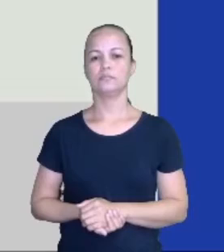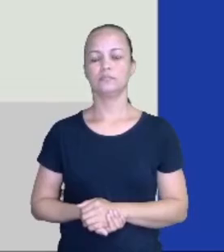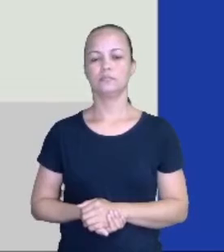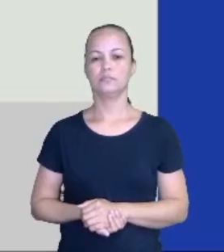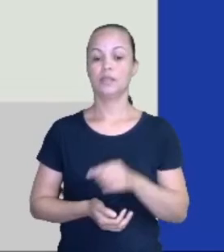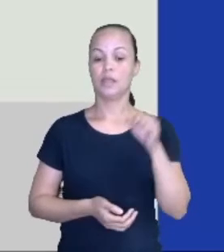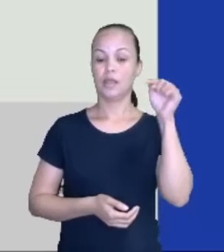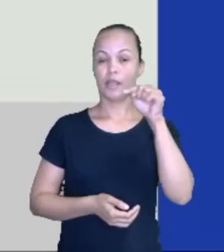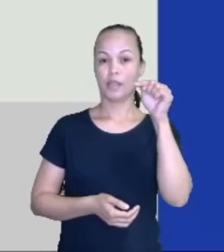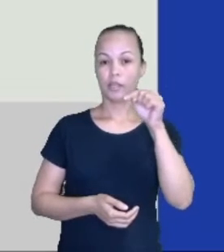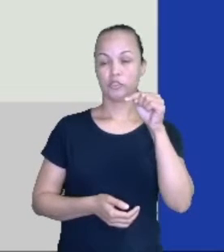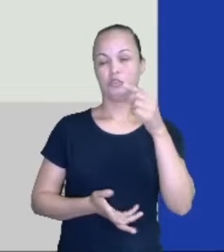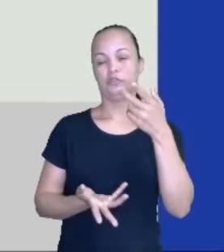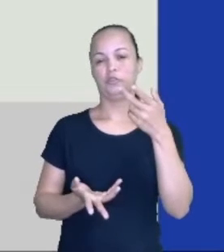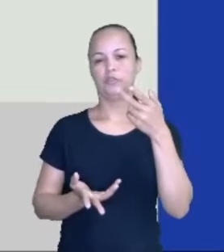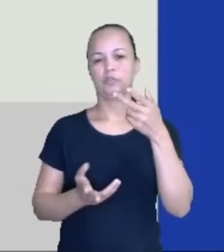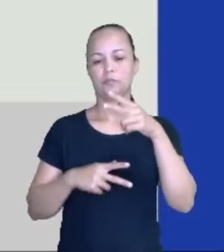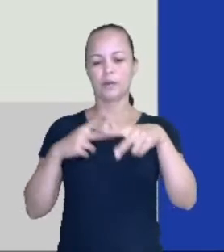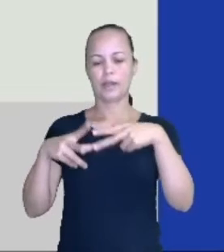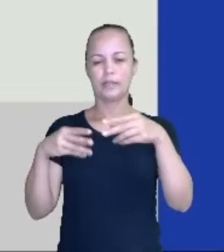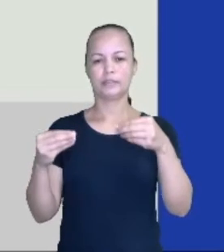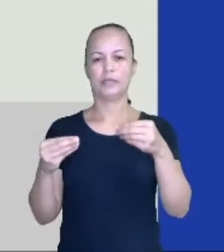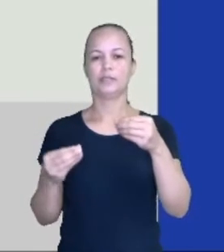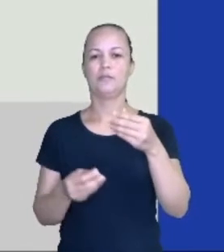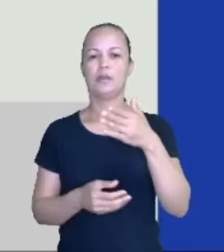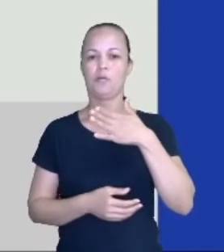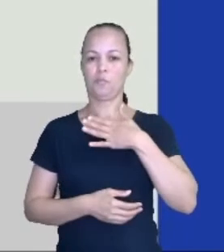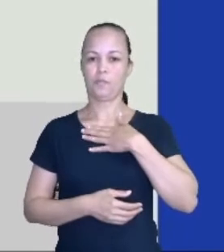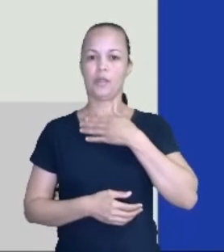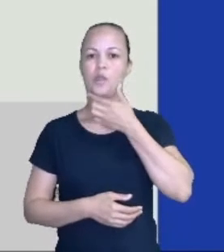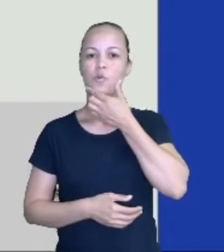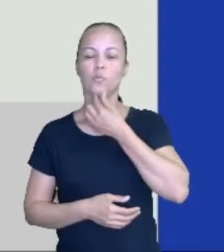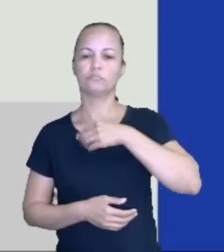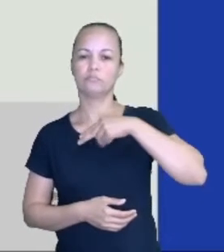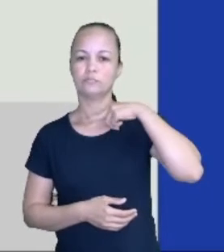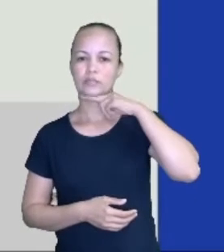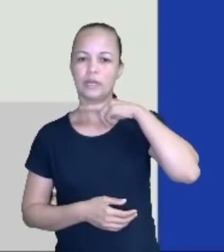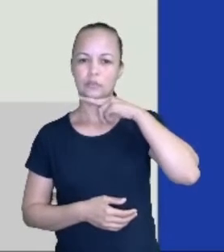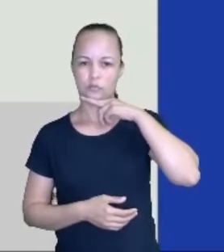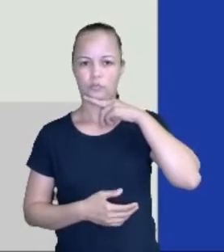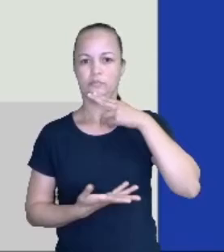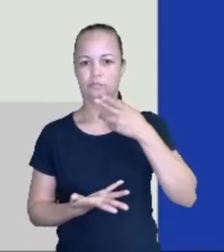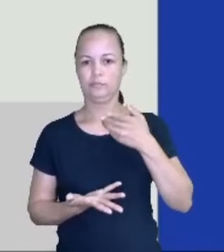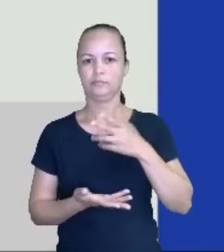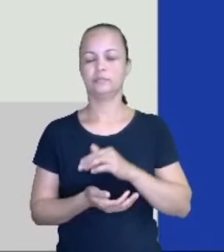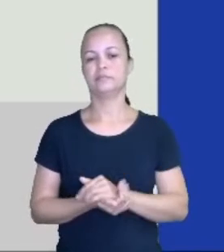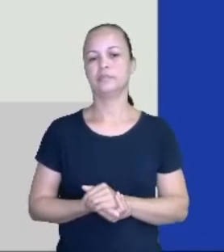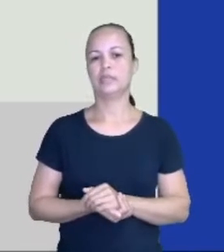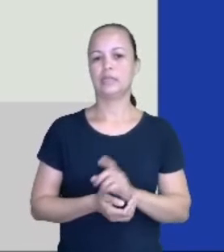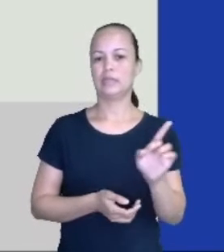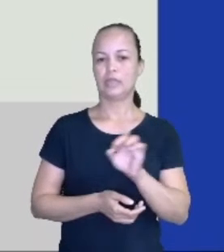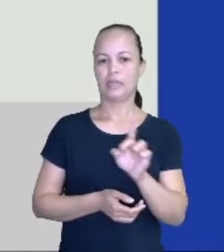Este presente é para o meu neto, não para a minha neta. Então, já ficou para ele o presente.